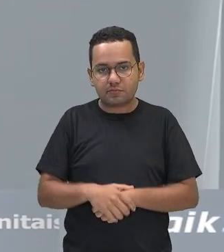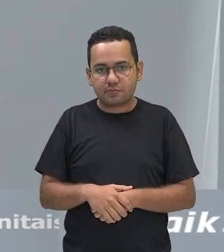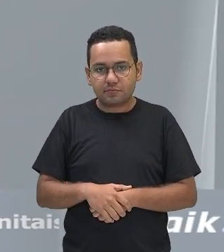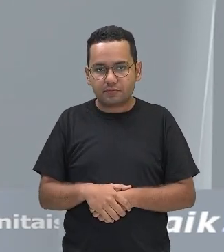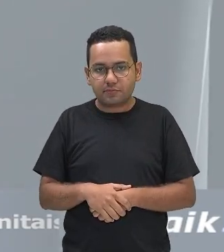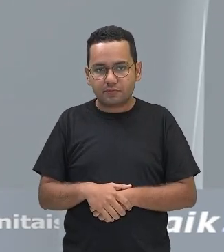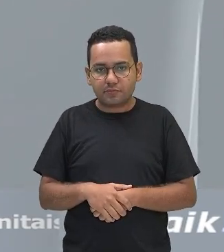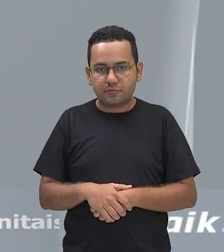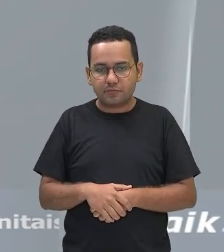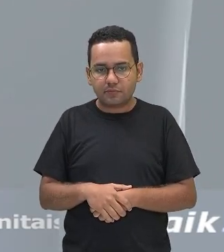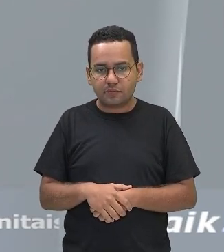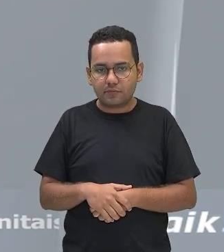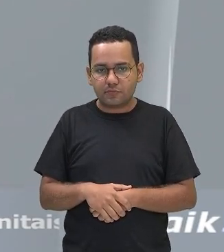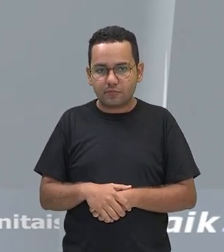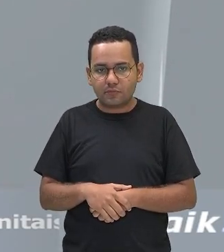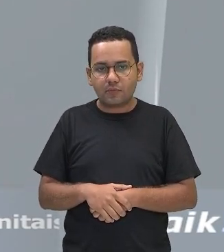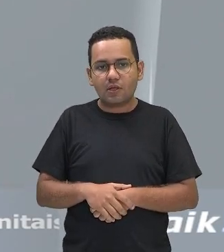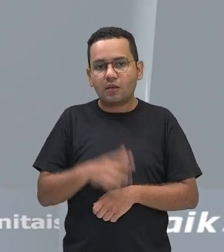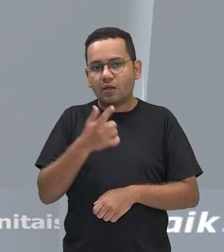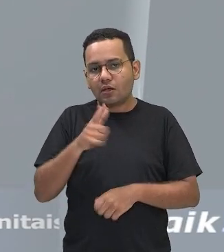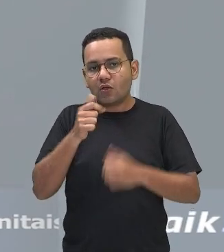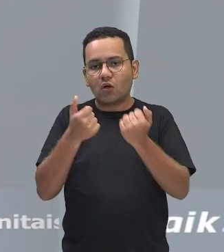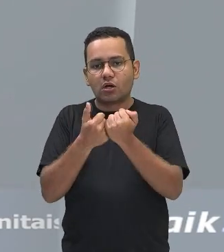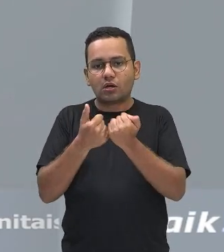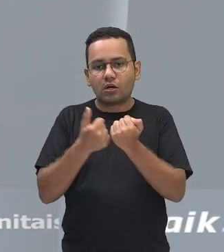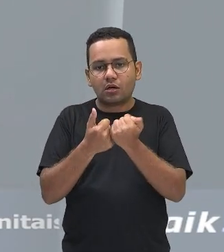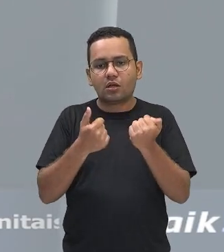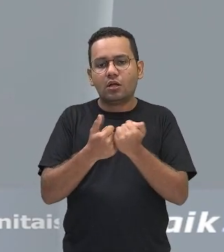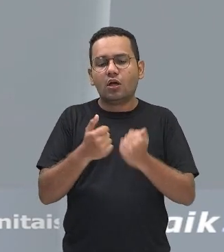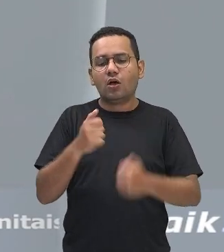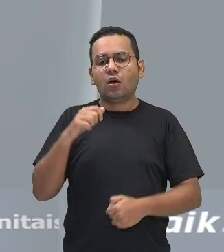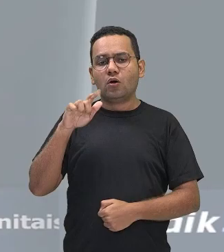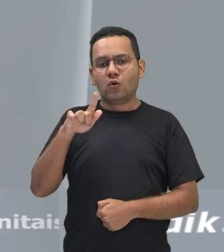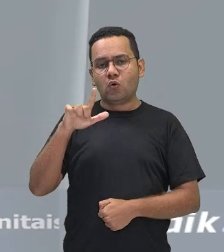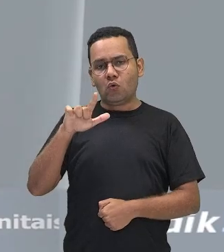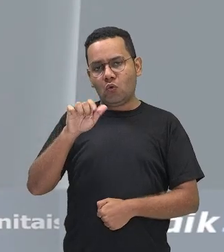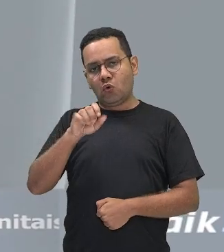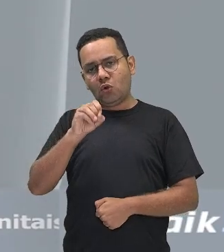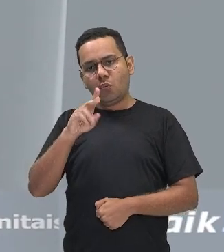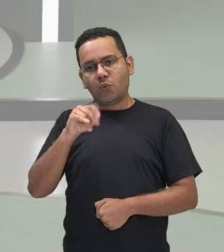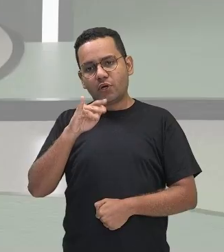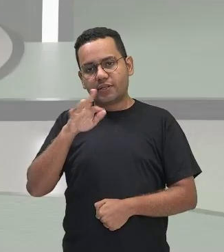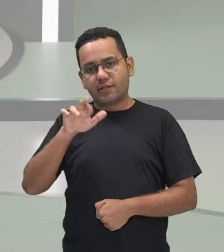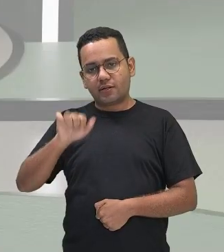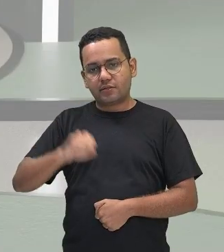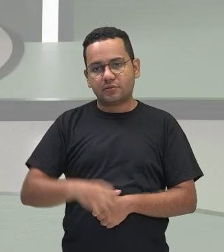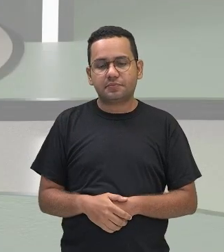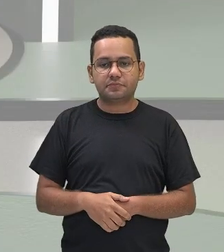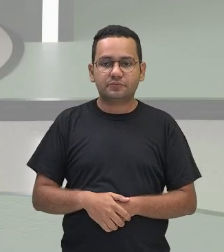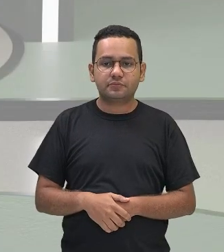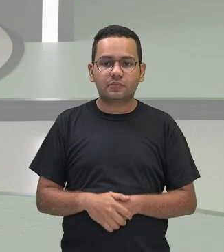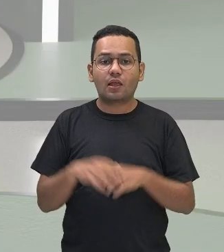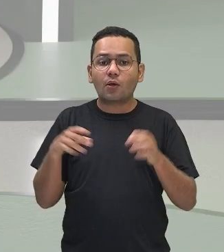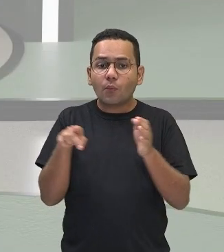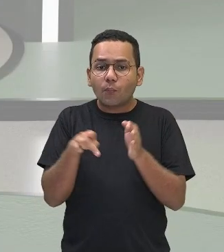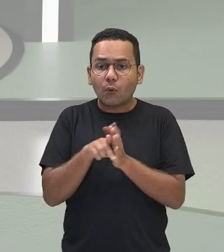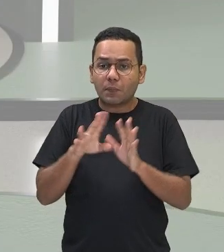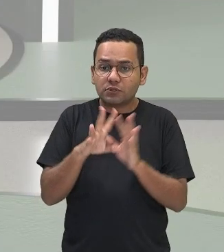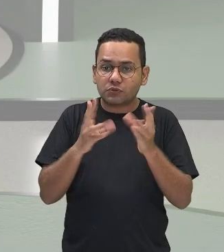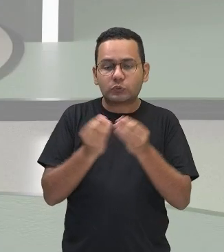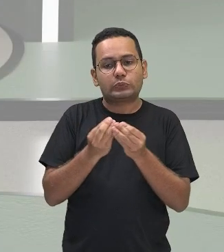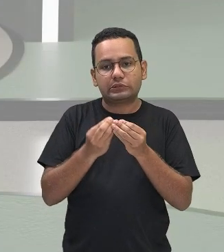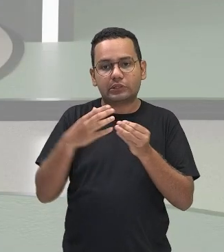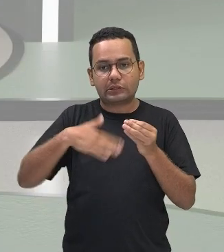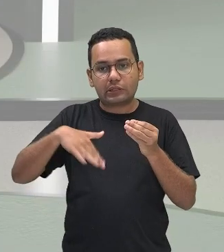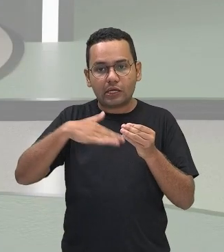pelas glândulas bulbouretrais. Todas elas vão produzir alguma substância que vai estar presente no sêmen e que vai ser